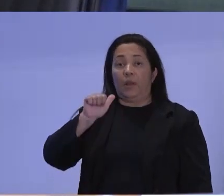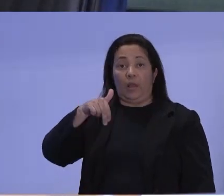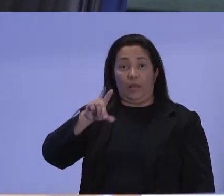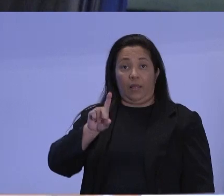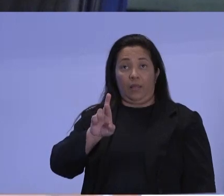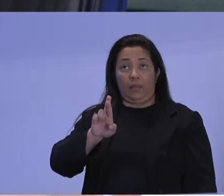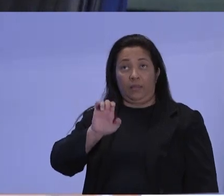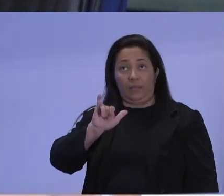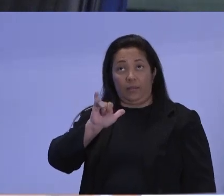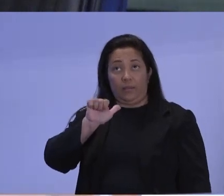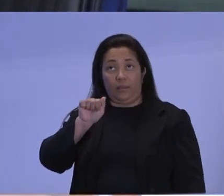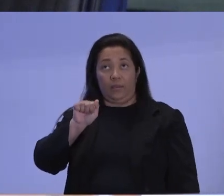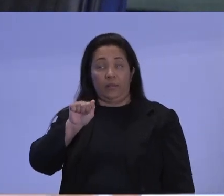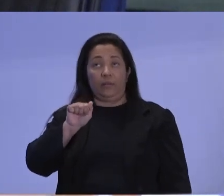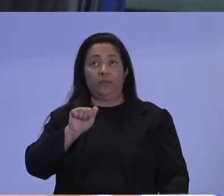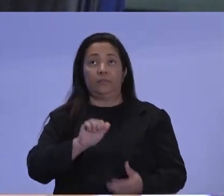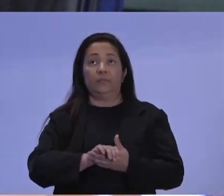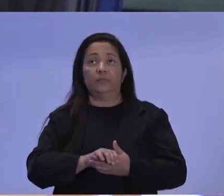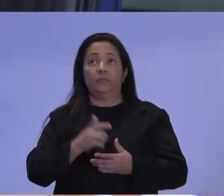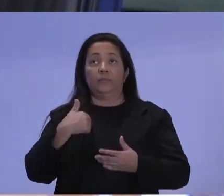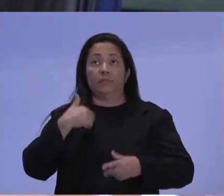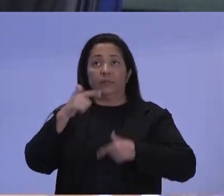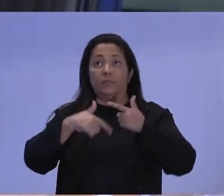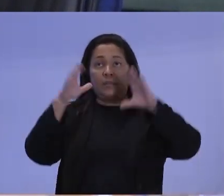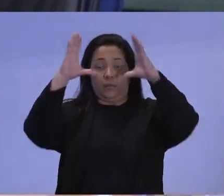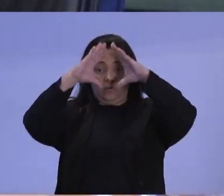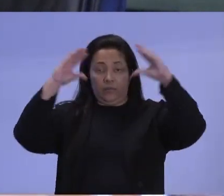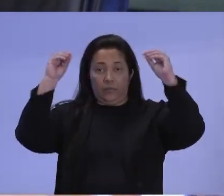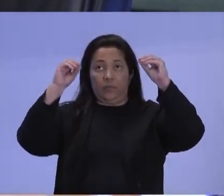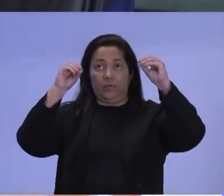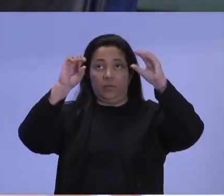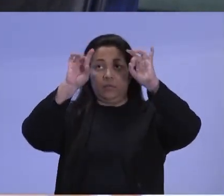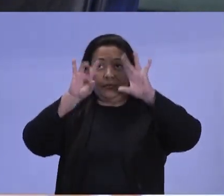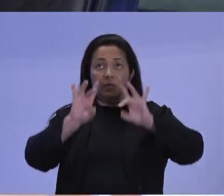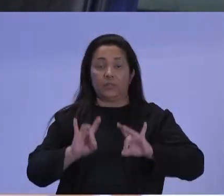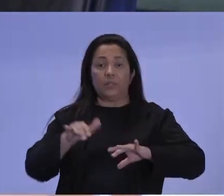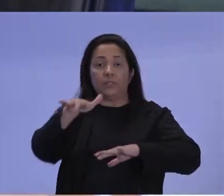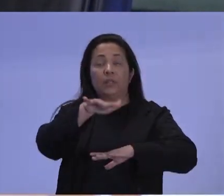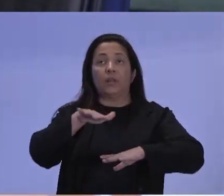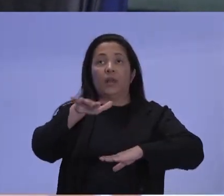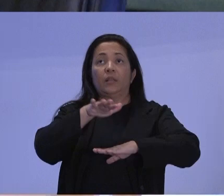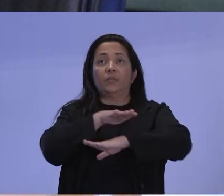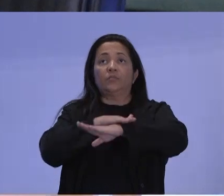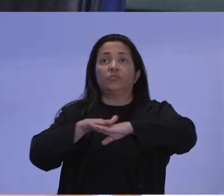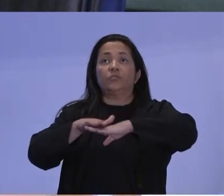Andréia. Eu sou enfermeira especialista em dermatologia.